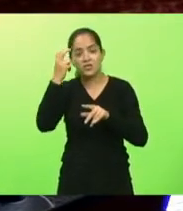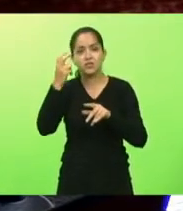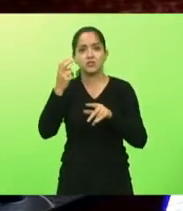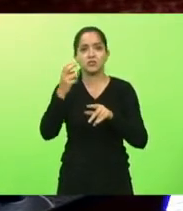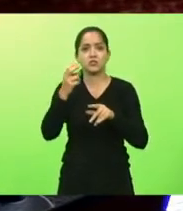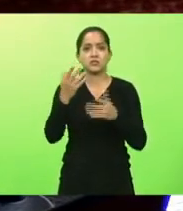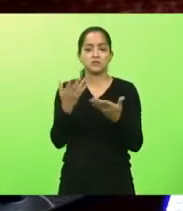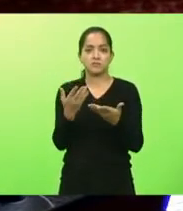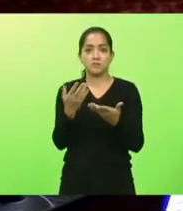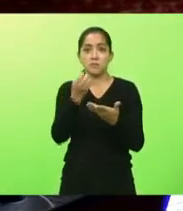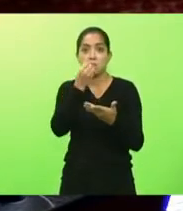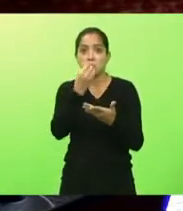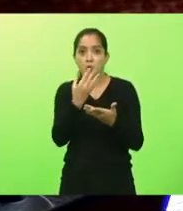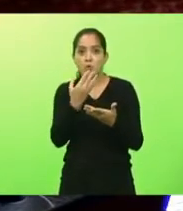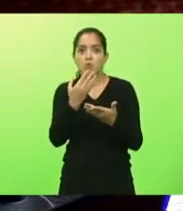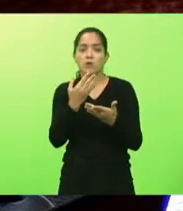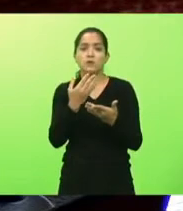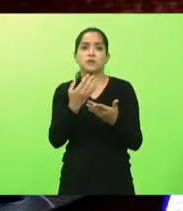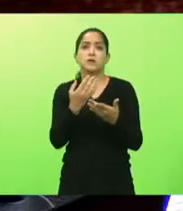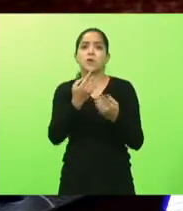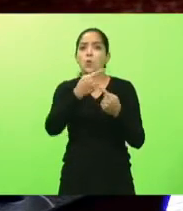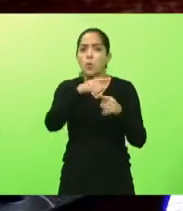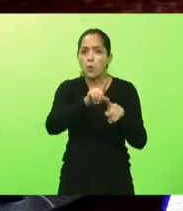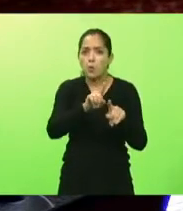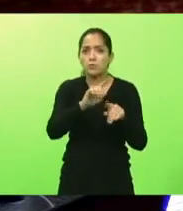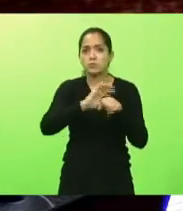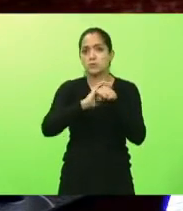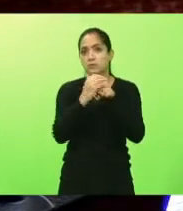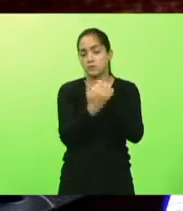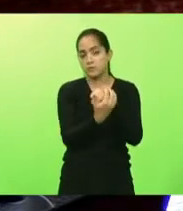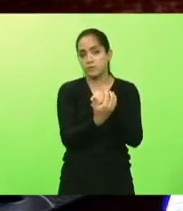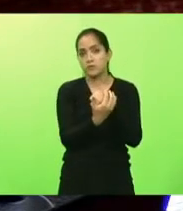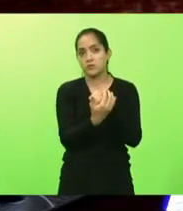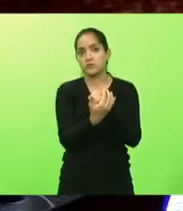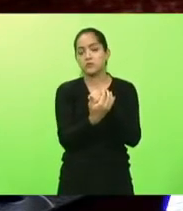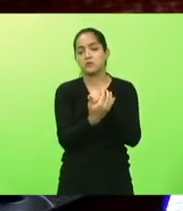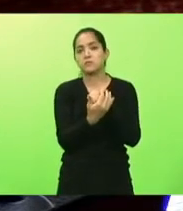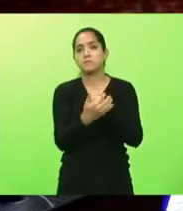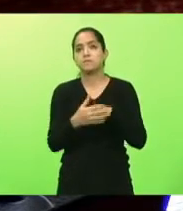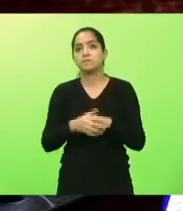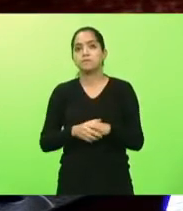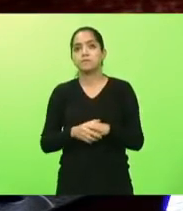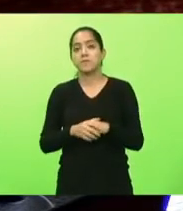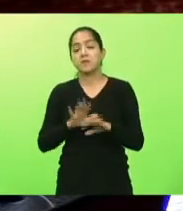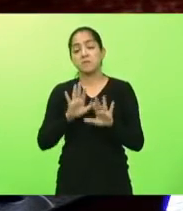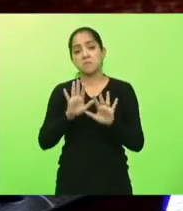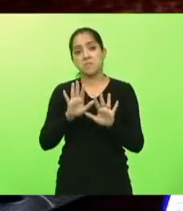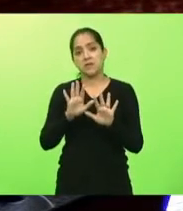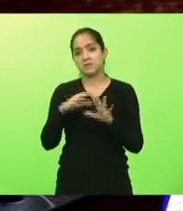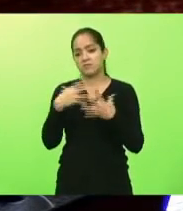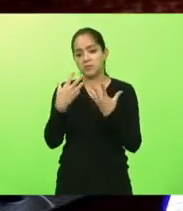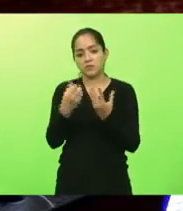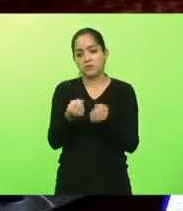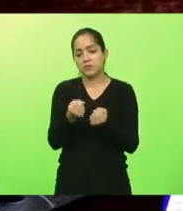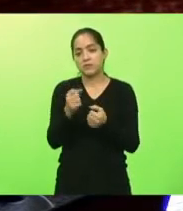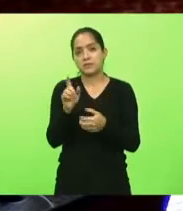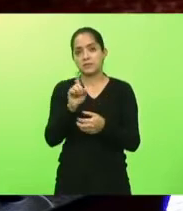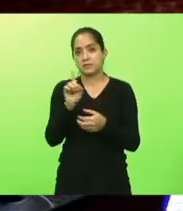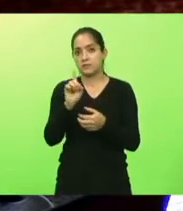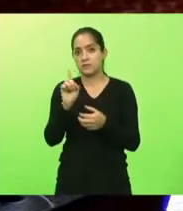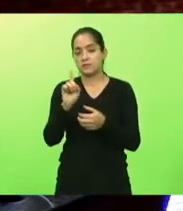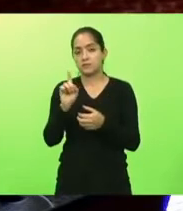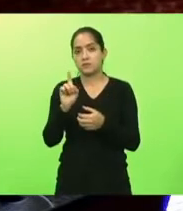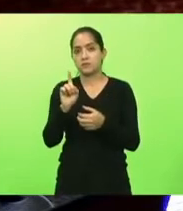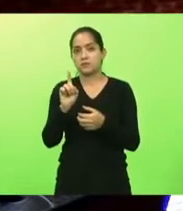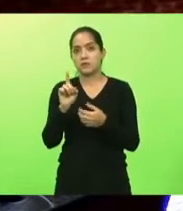né, no combate ao Covid-19. Mas eu realmente não aceito isso aí. Realmente eu não aceito,